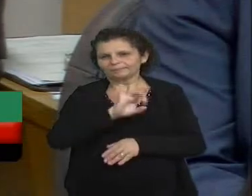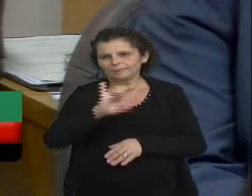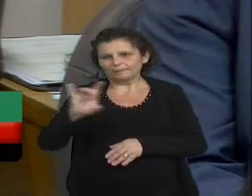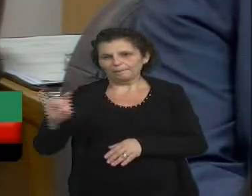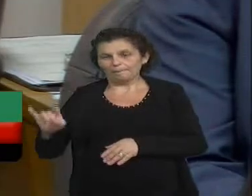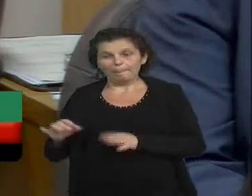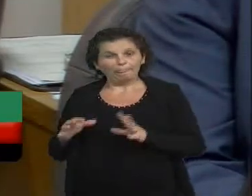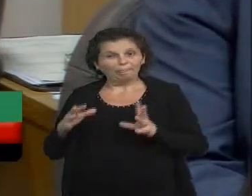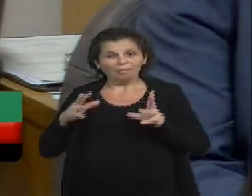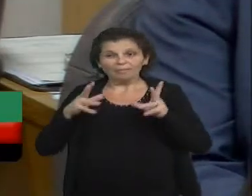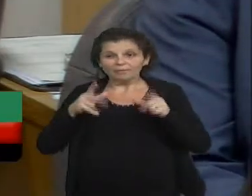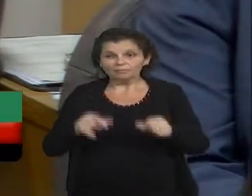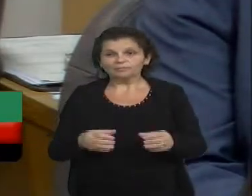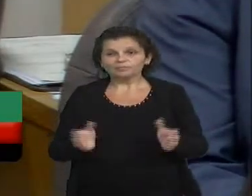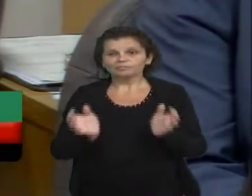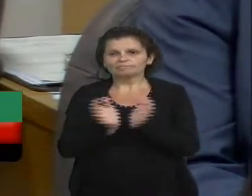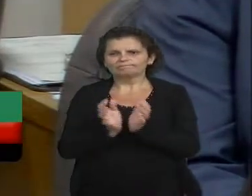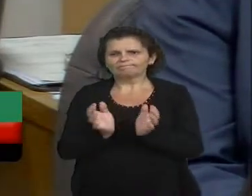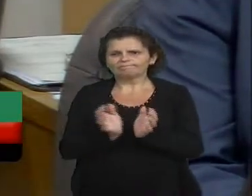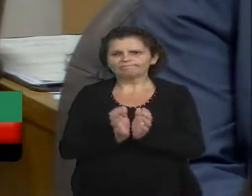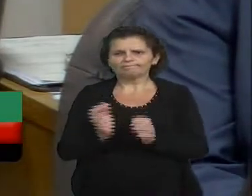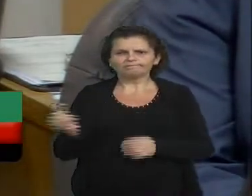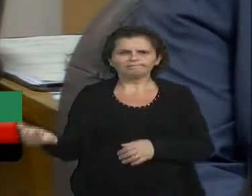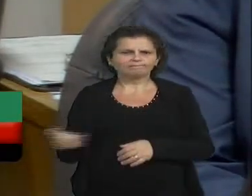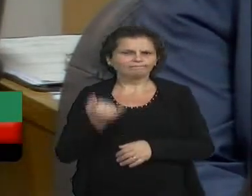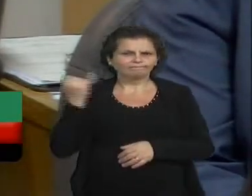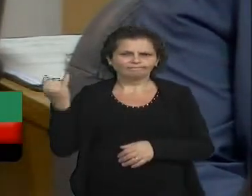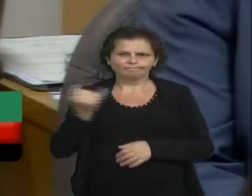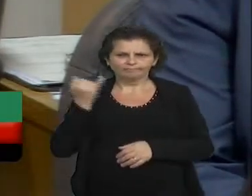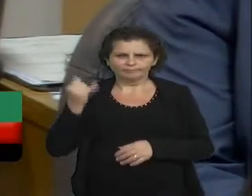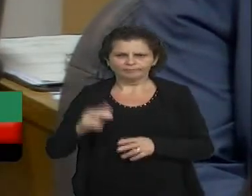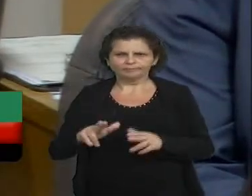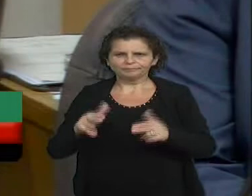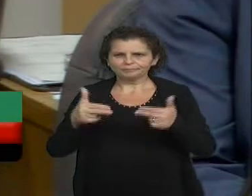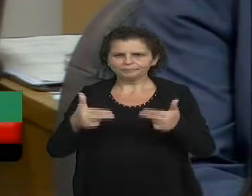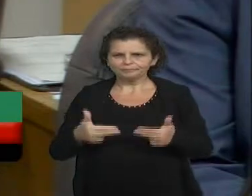porque todos vocês são importantes para essa casa. Tá?